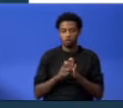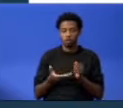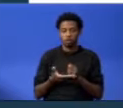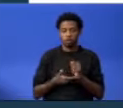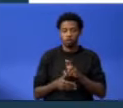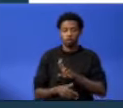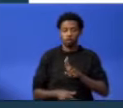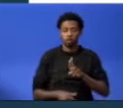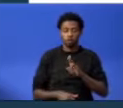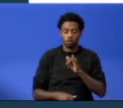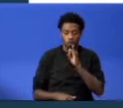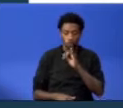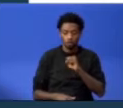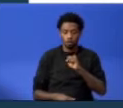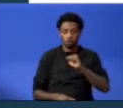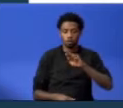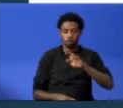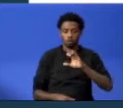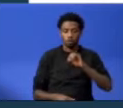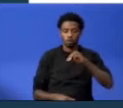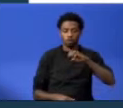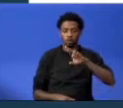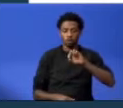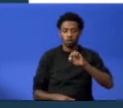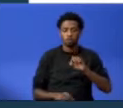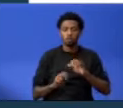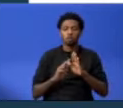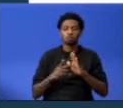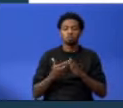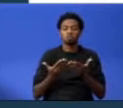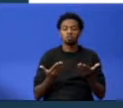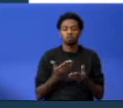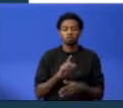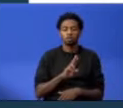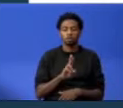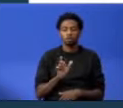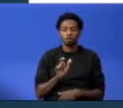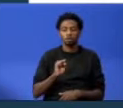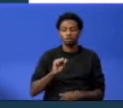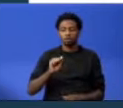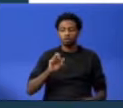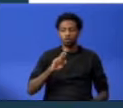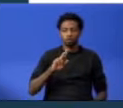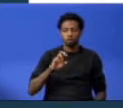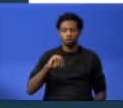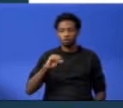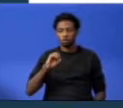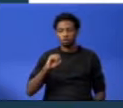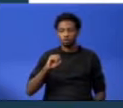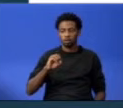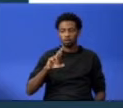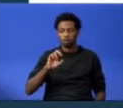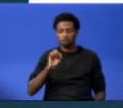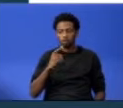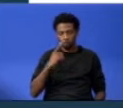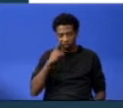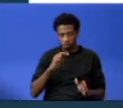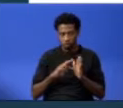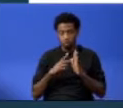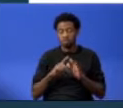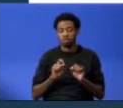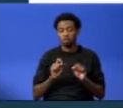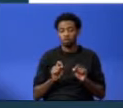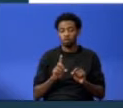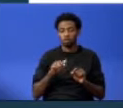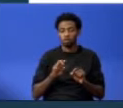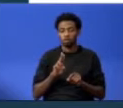estruturas chamadas sarcômeros. Tá? O que significa, na verdade, um sarcômero? A representação do sarcômero é de